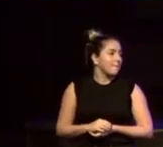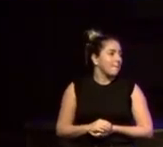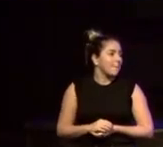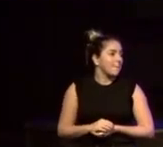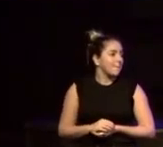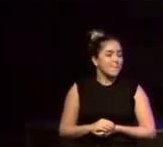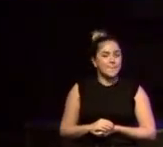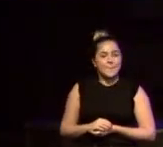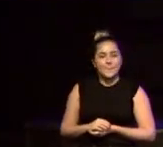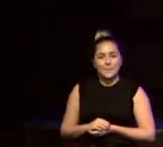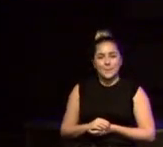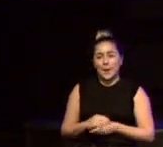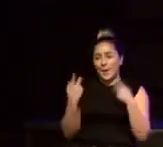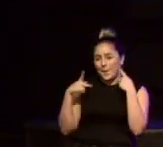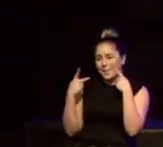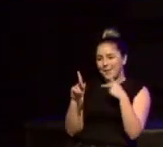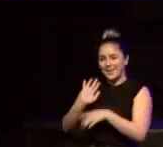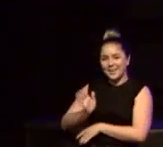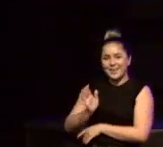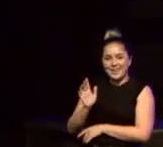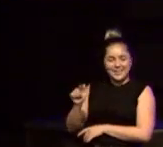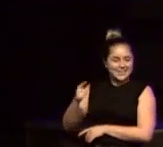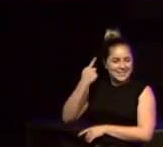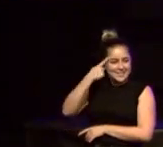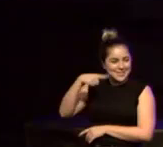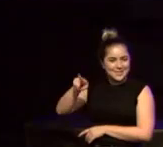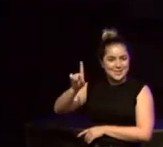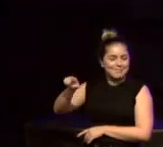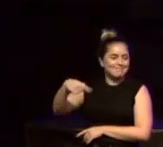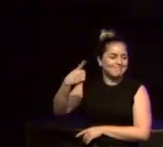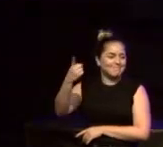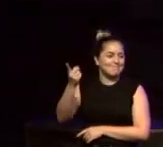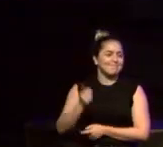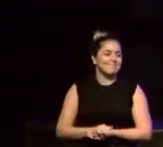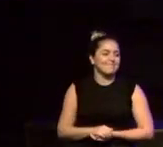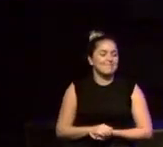Escalada para pregar semana que vem, tá, pessoal?